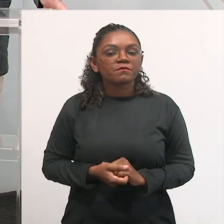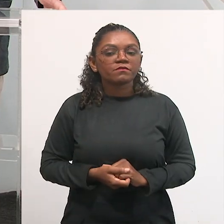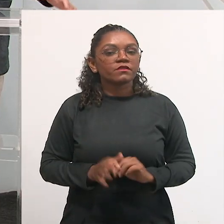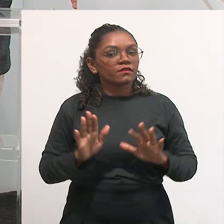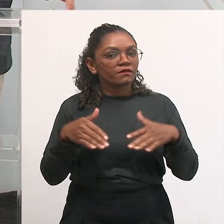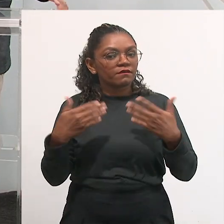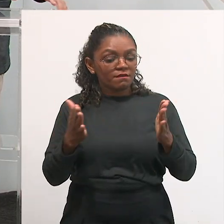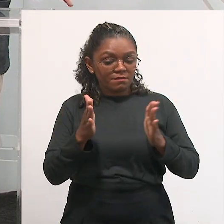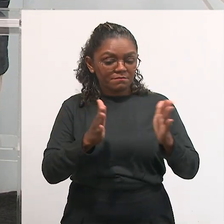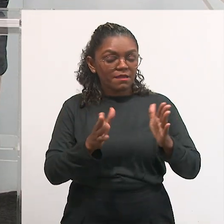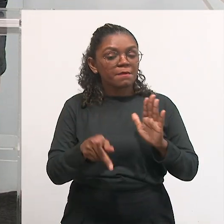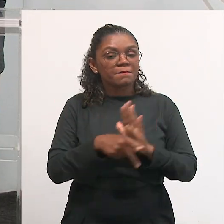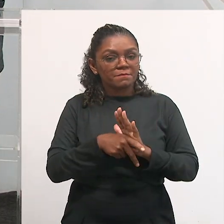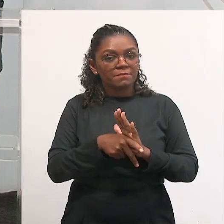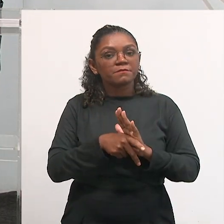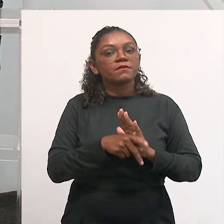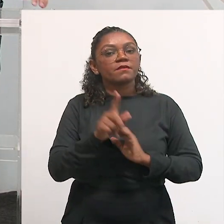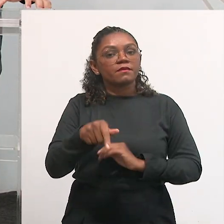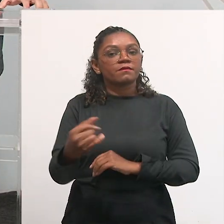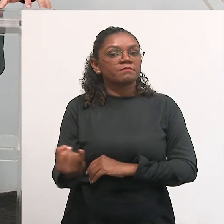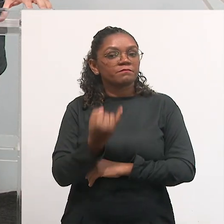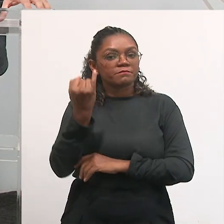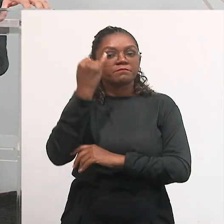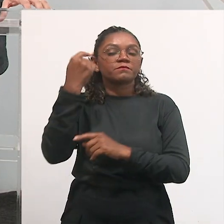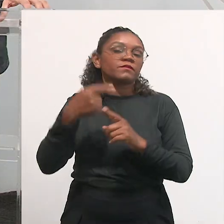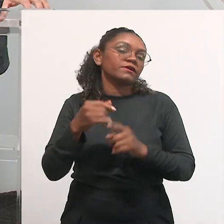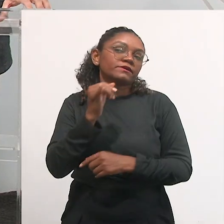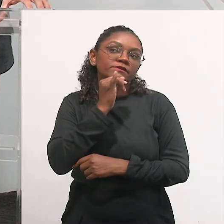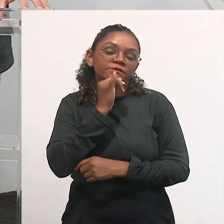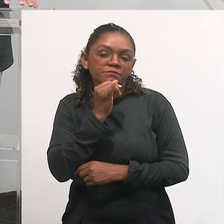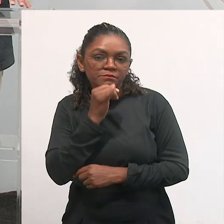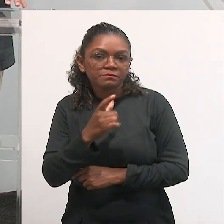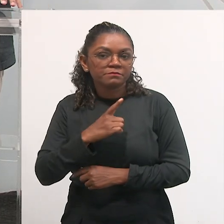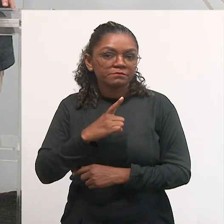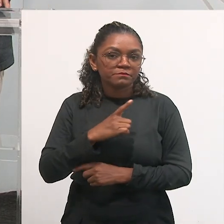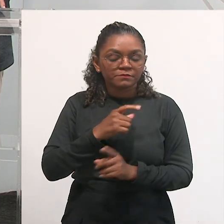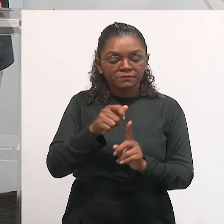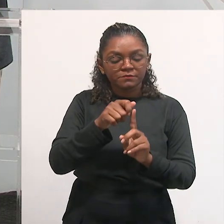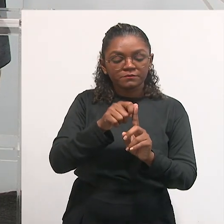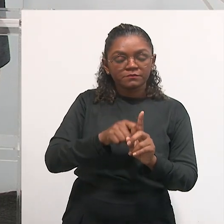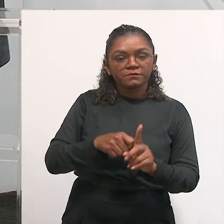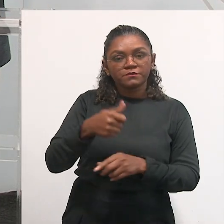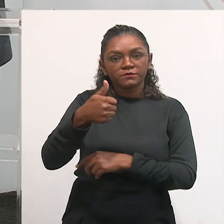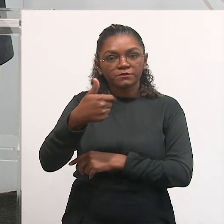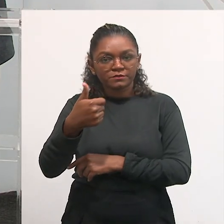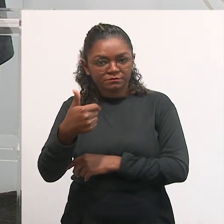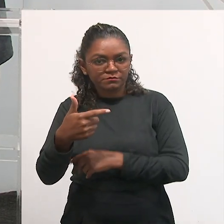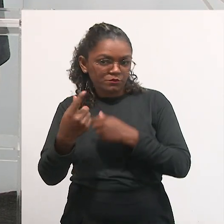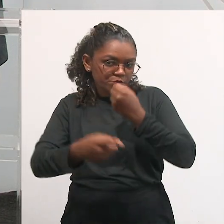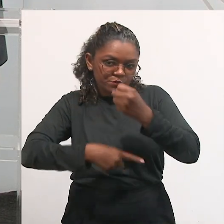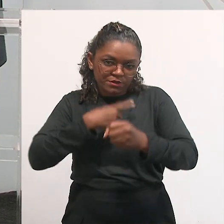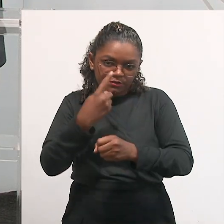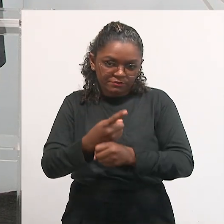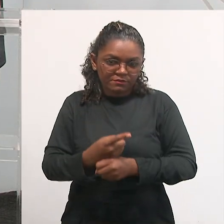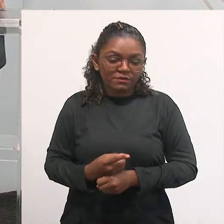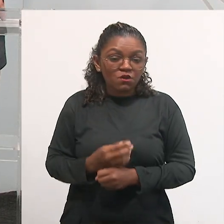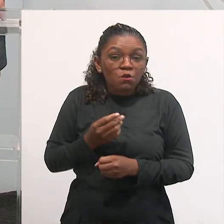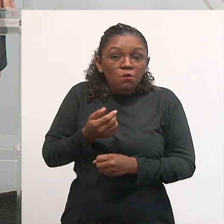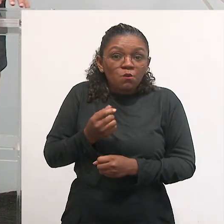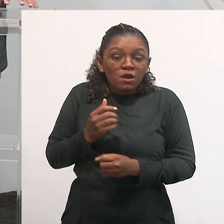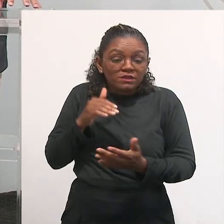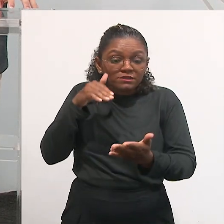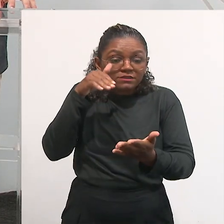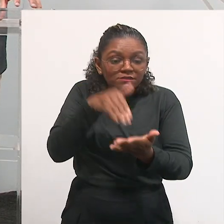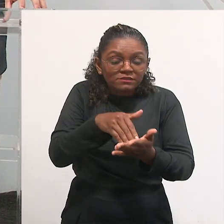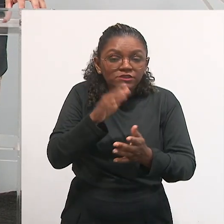tem um tempo, por exemplo, para algum projeto de 12 meses, e você está chegando no 11º mês, no